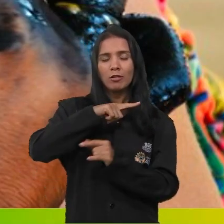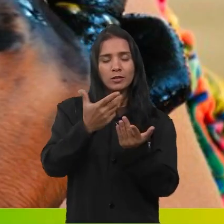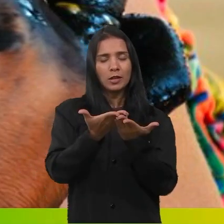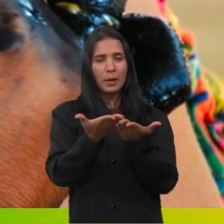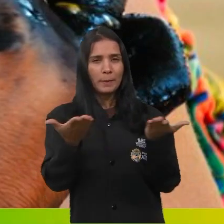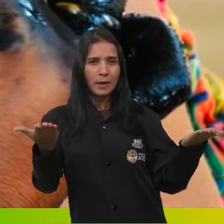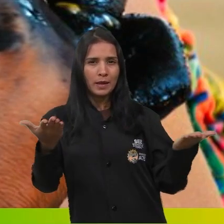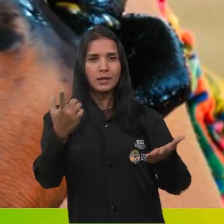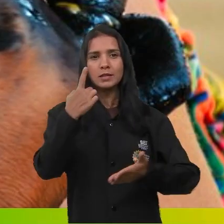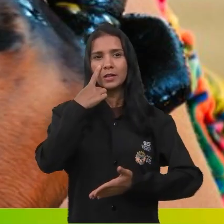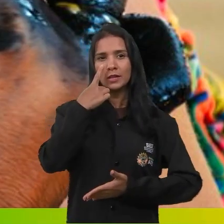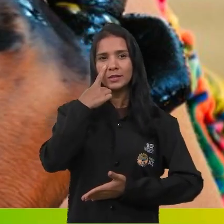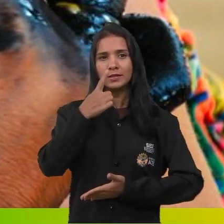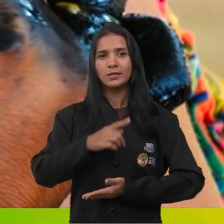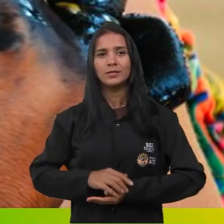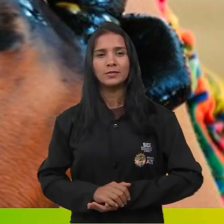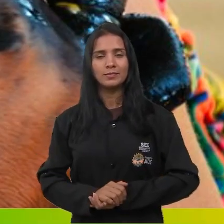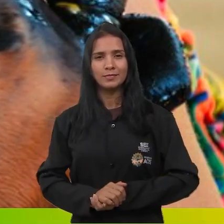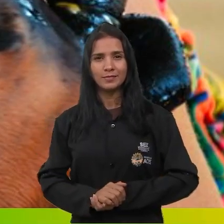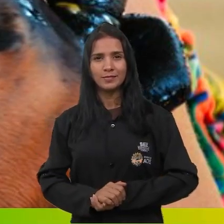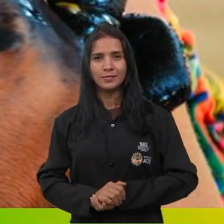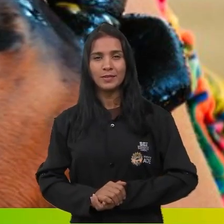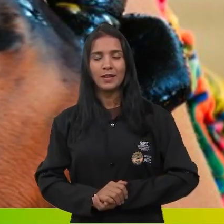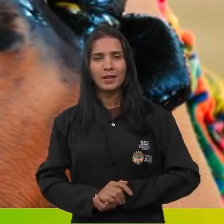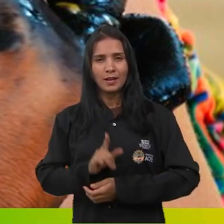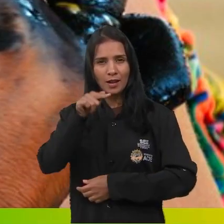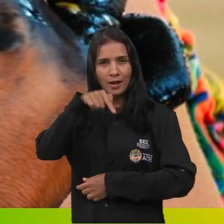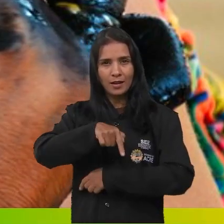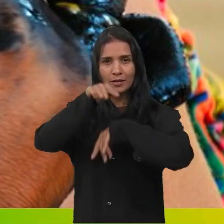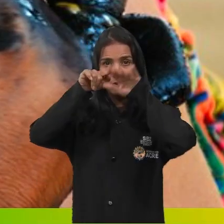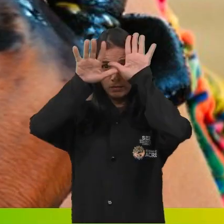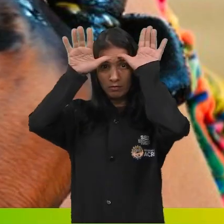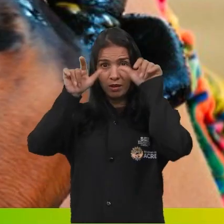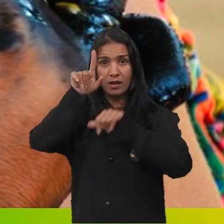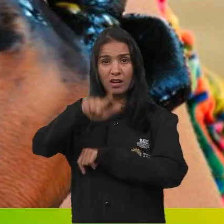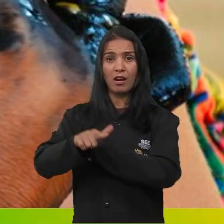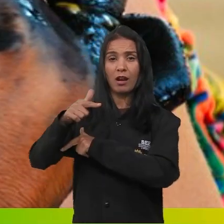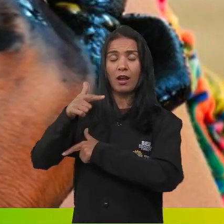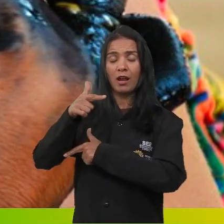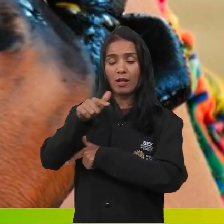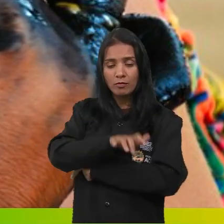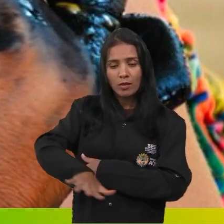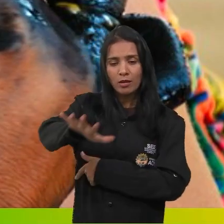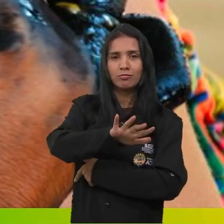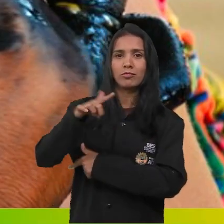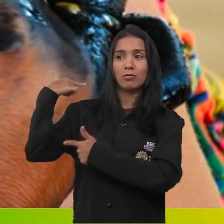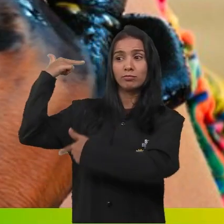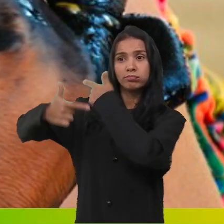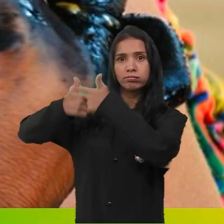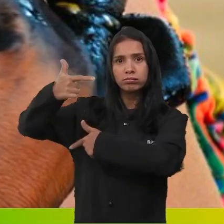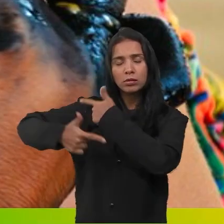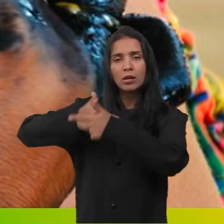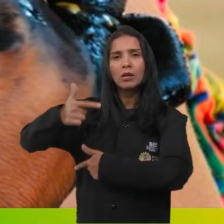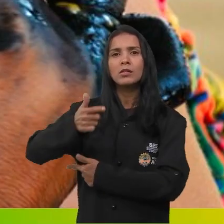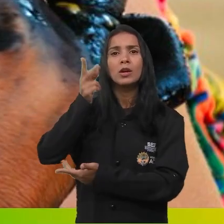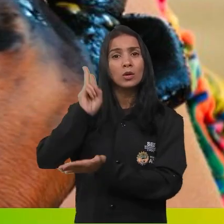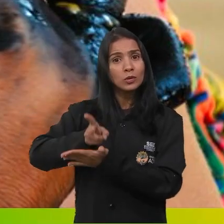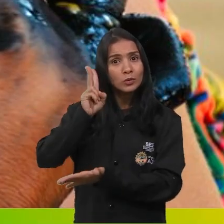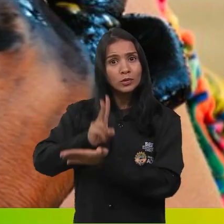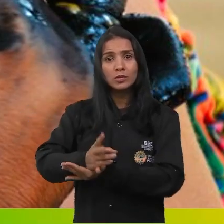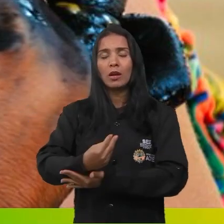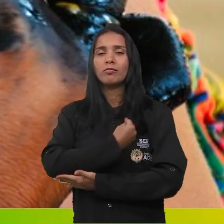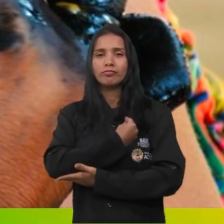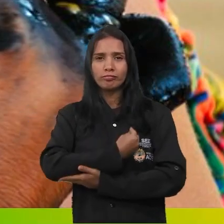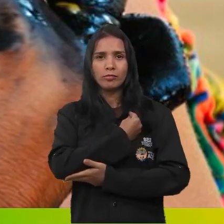junto comigo, pessoal. O Acre é território tradicionalmente ocupado por diversos povos